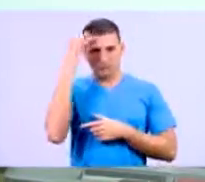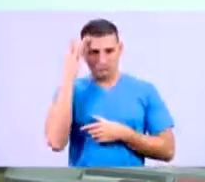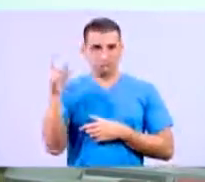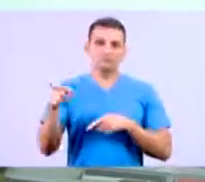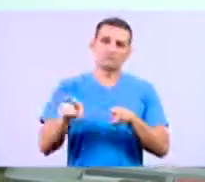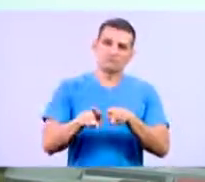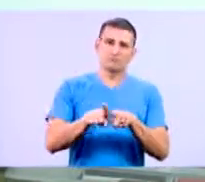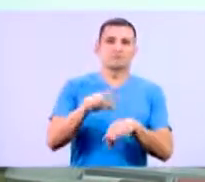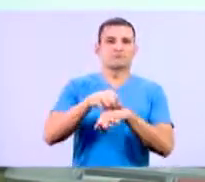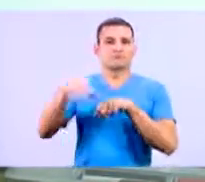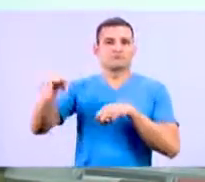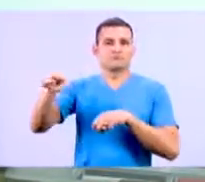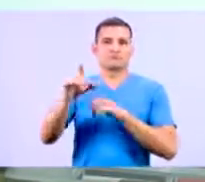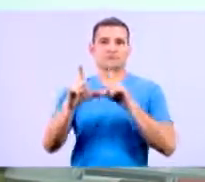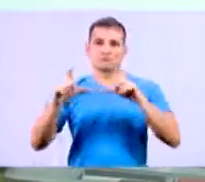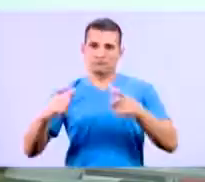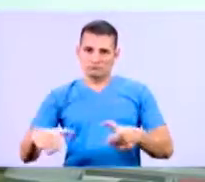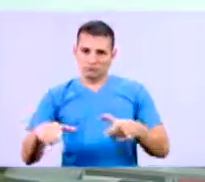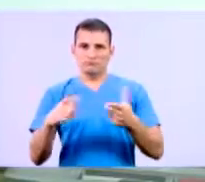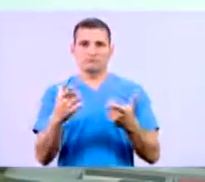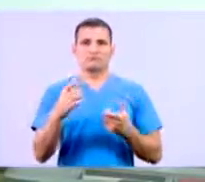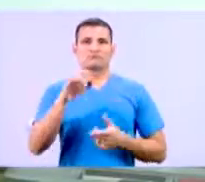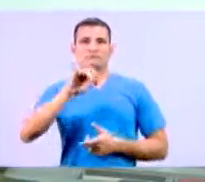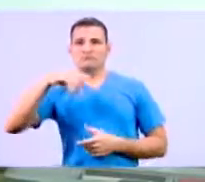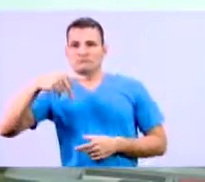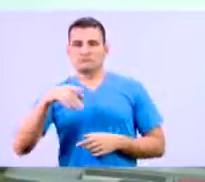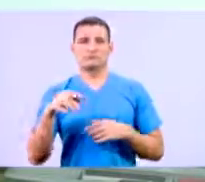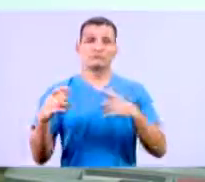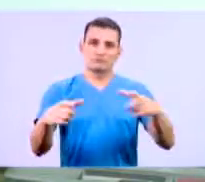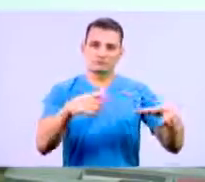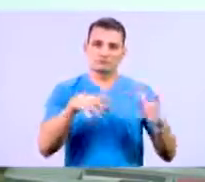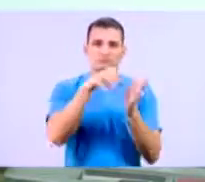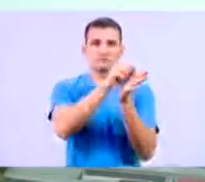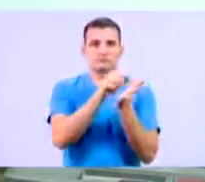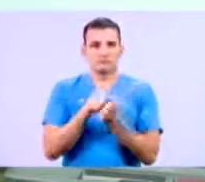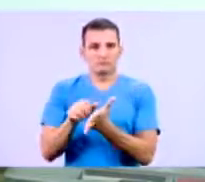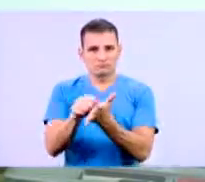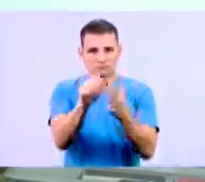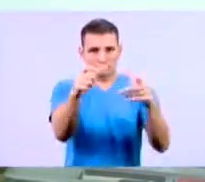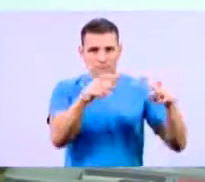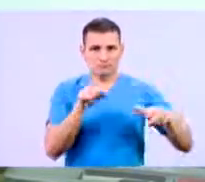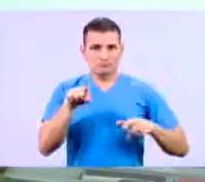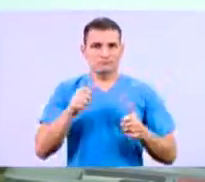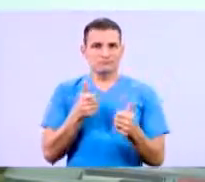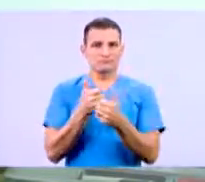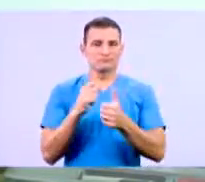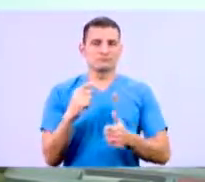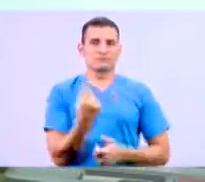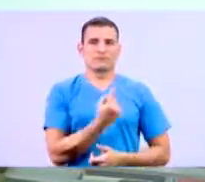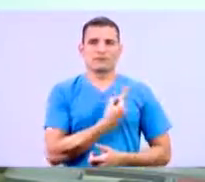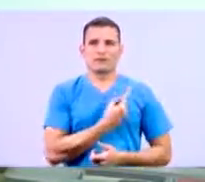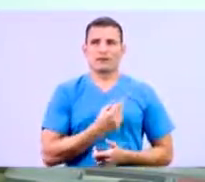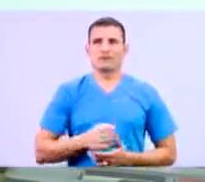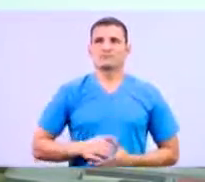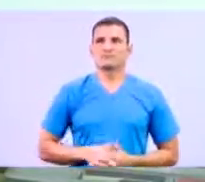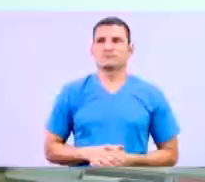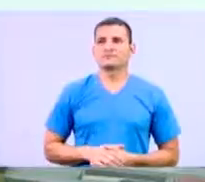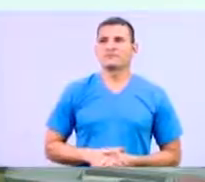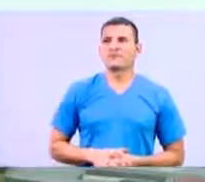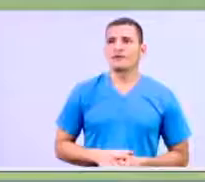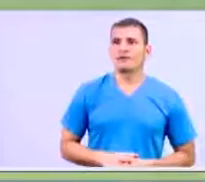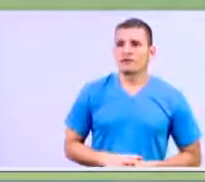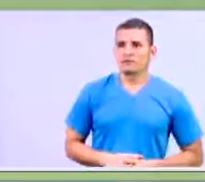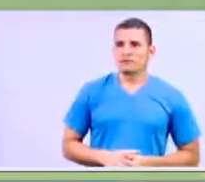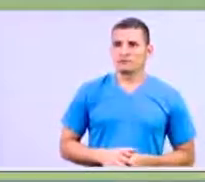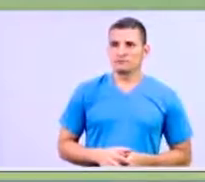recebendo esses endereços. Então, esses registros locais é o que chegam mais próximos de nós, ok? Bom, vamos continuar então